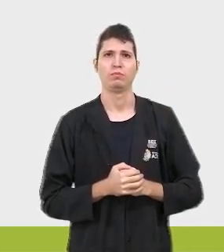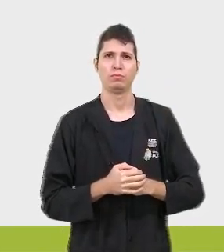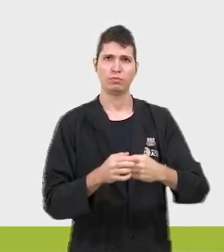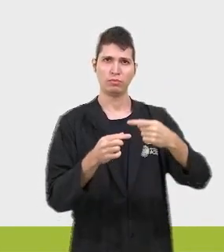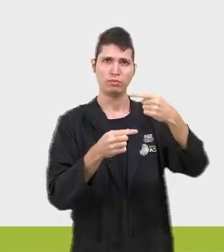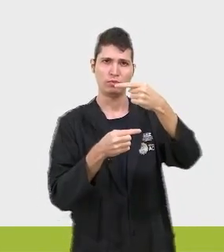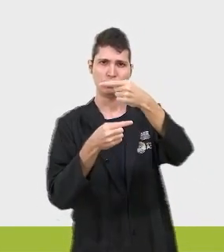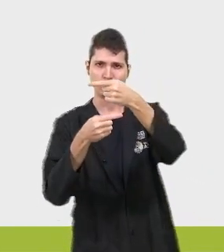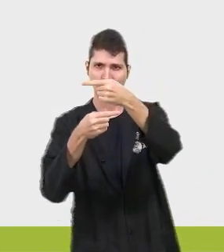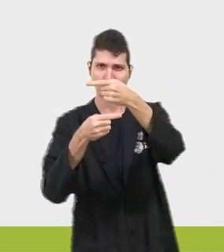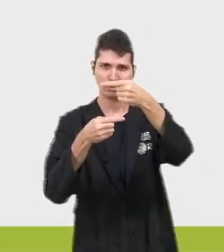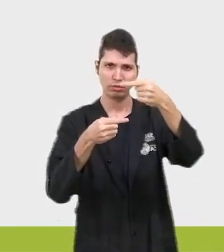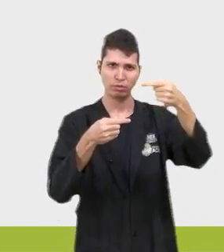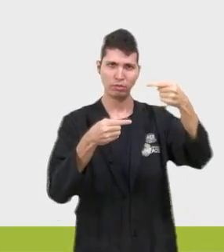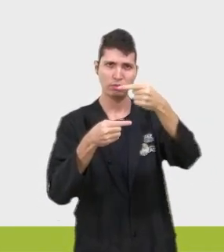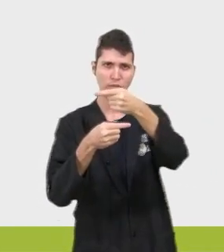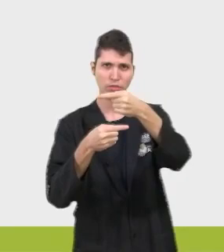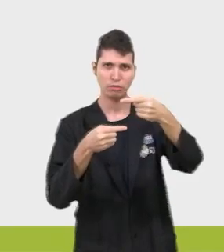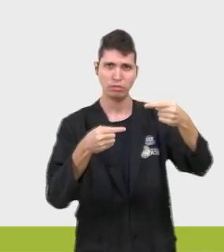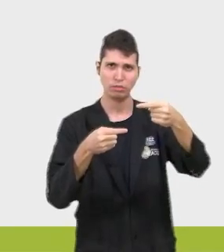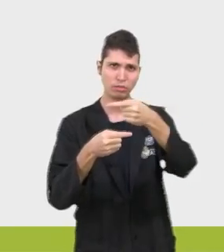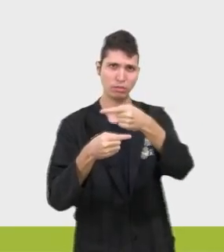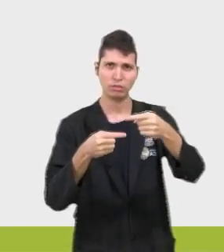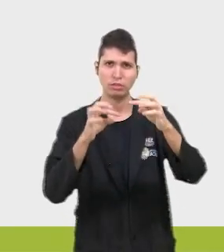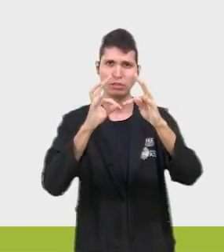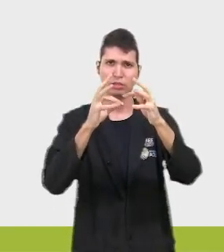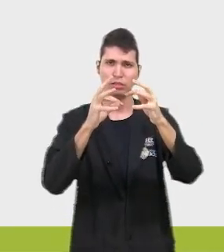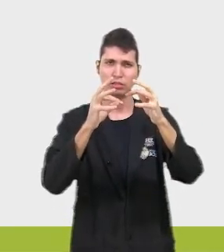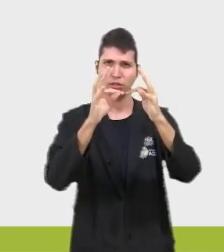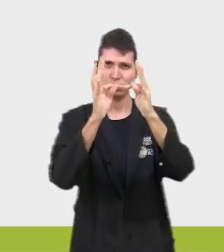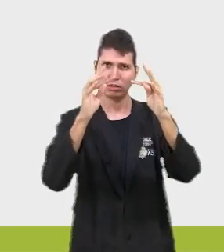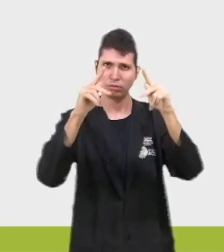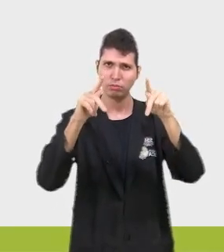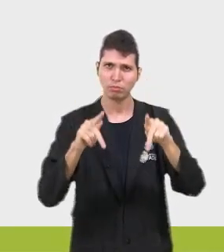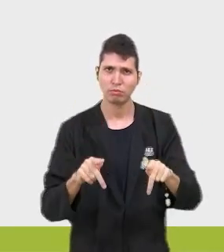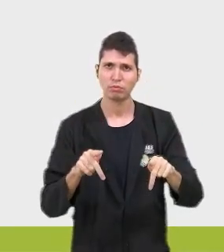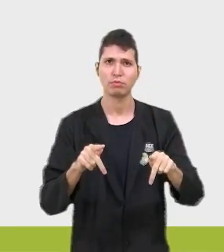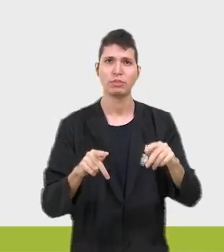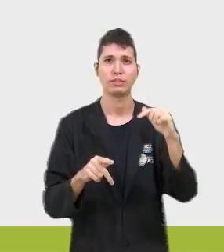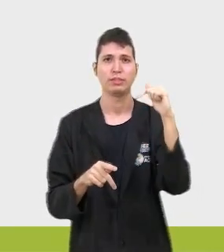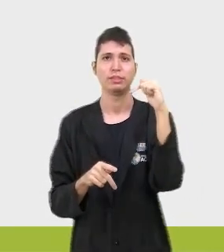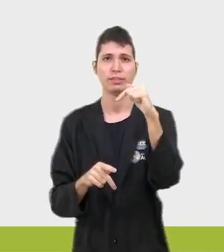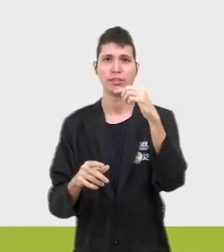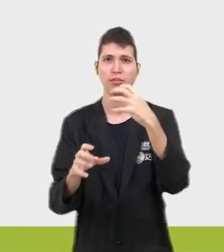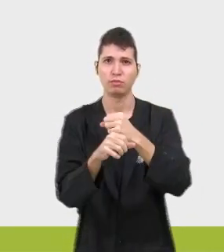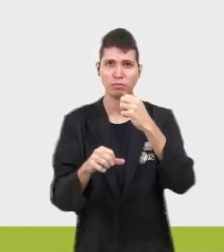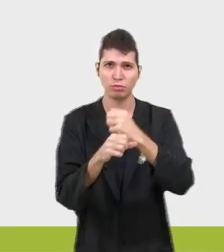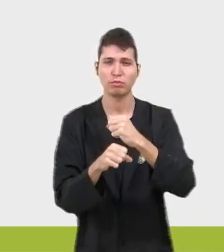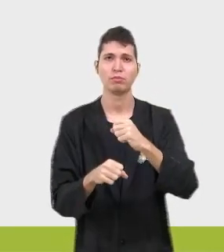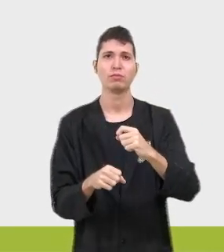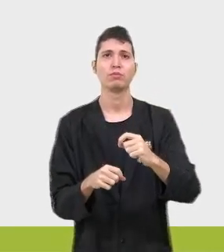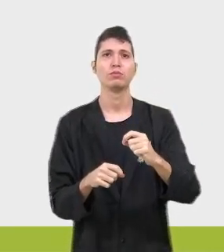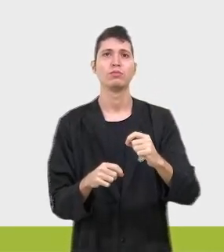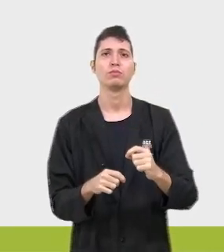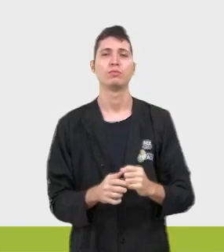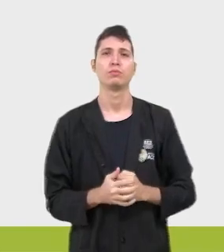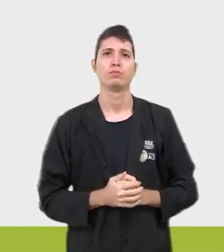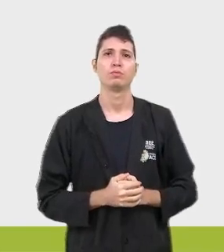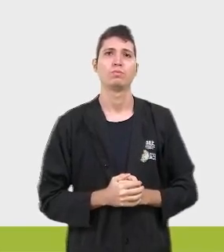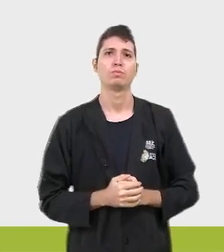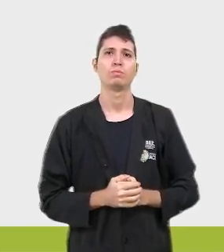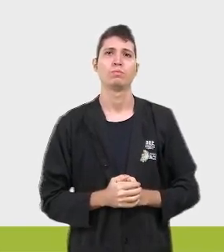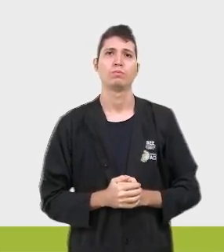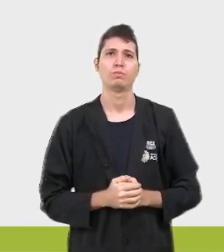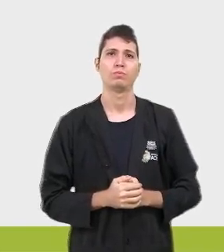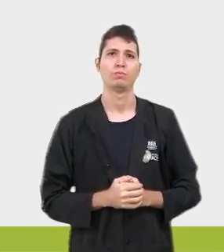tabela periódica. Temos um total aí de 7 períodos. O que esses períodos vai me